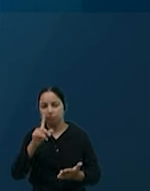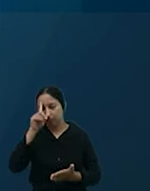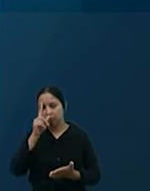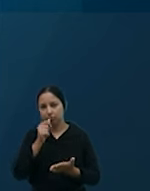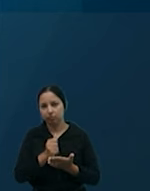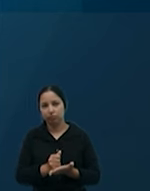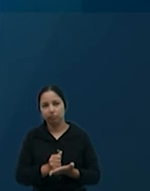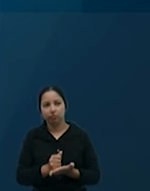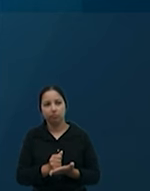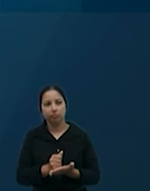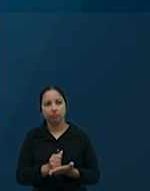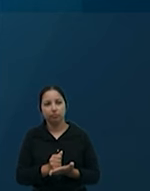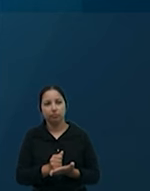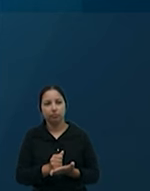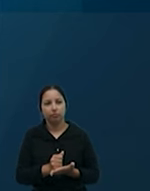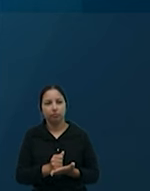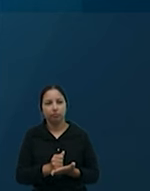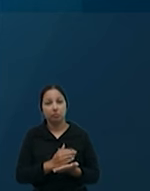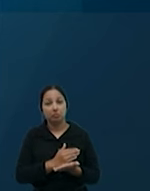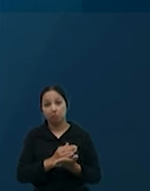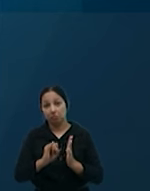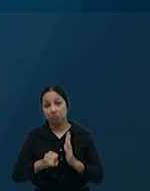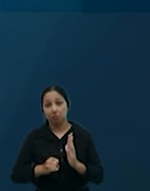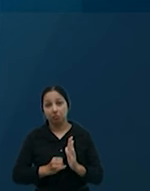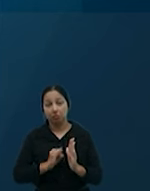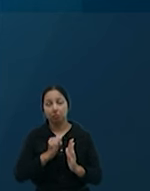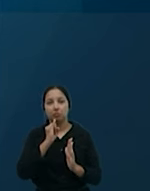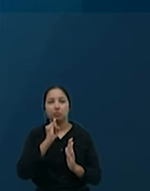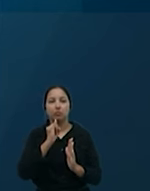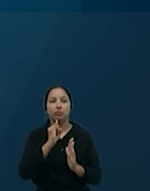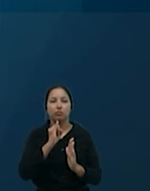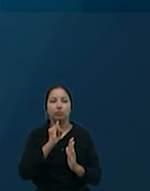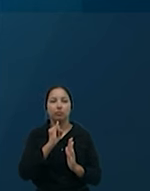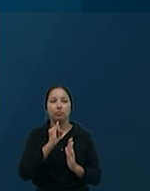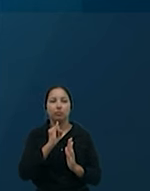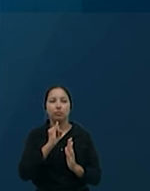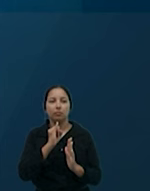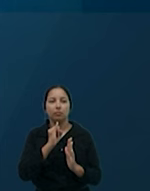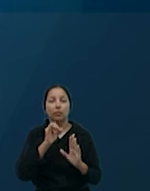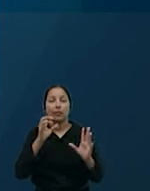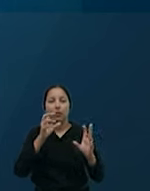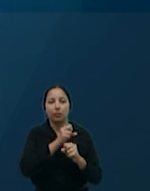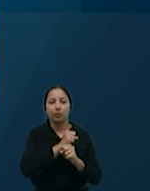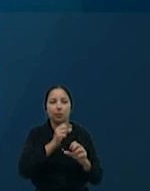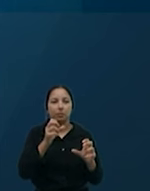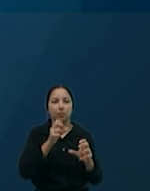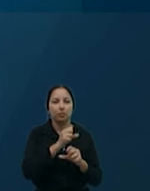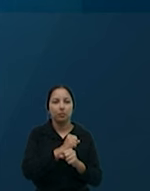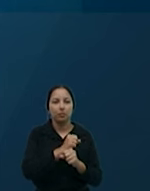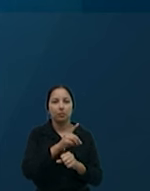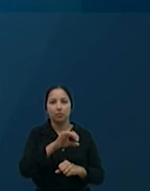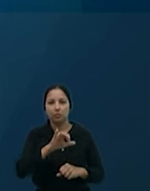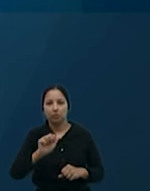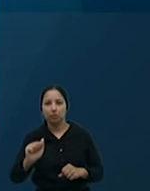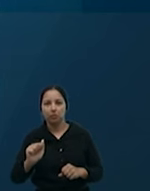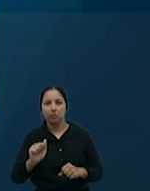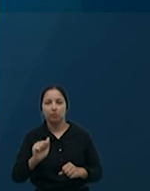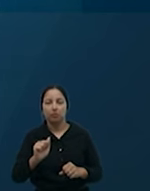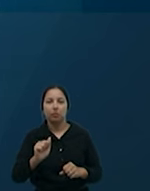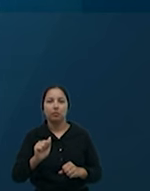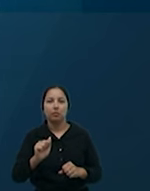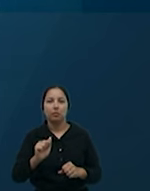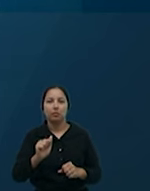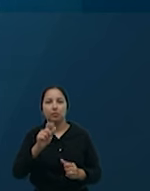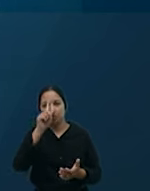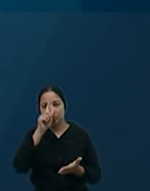termo inicial dos juros, nesse caso, sejam computados da data da fixação definitiva da